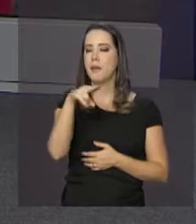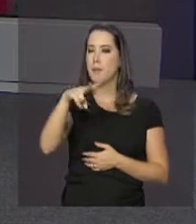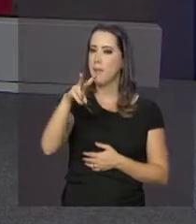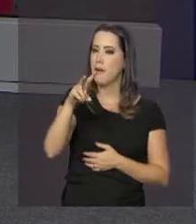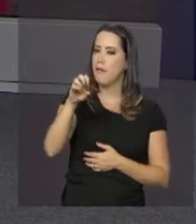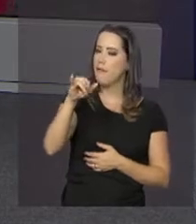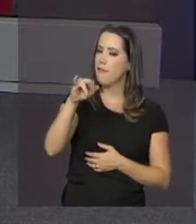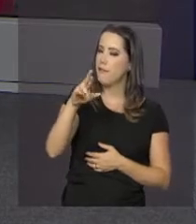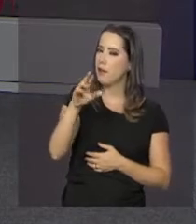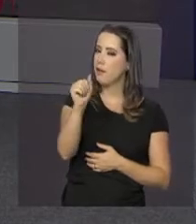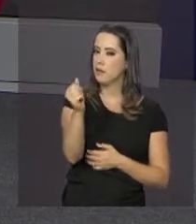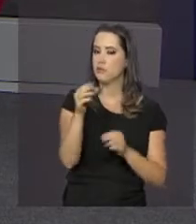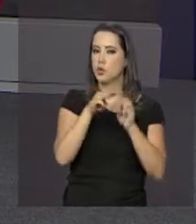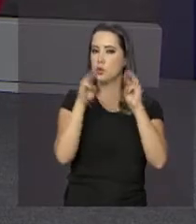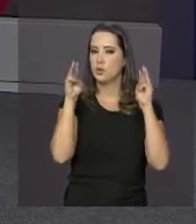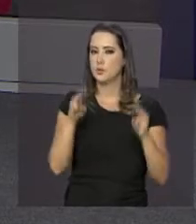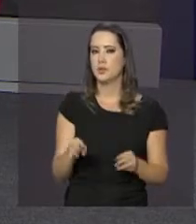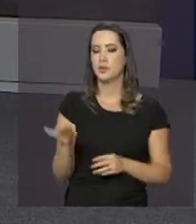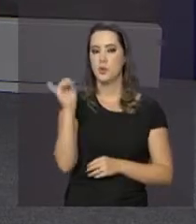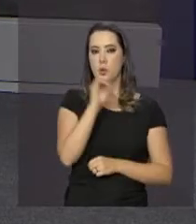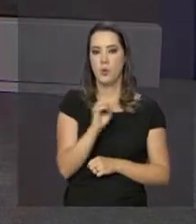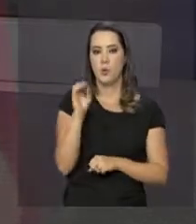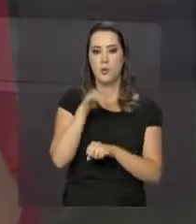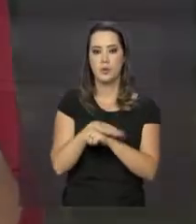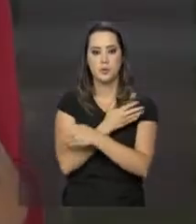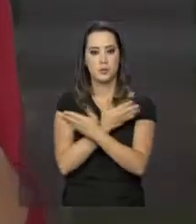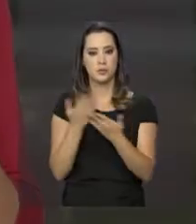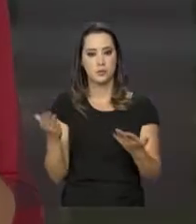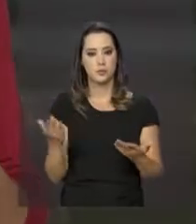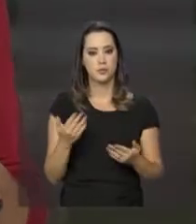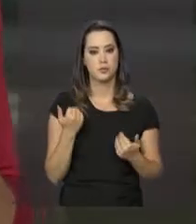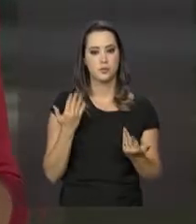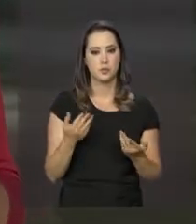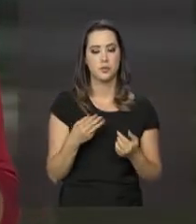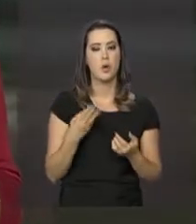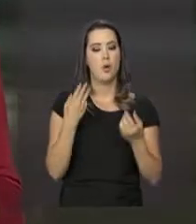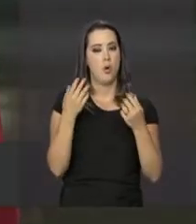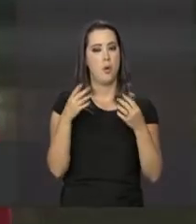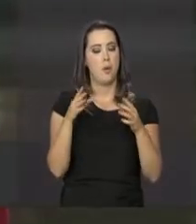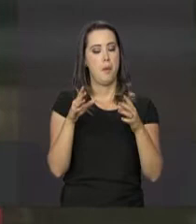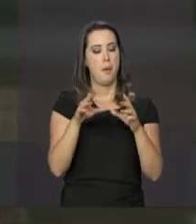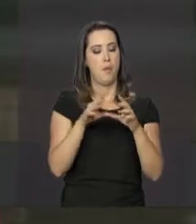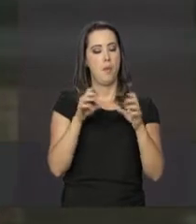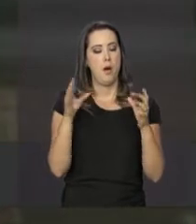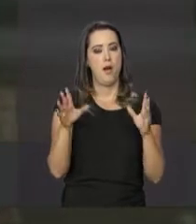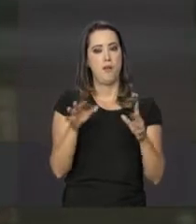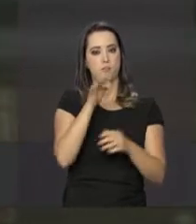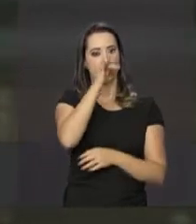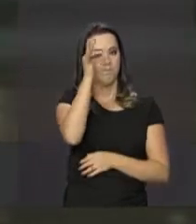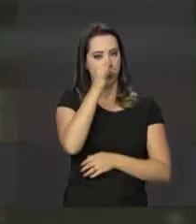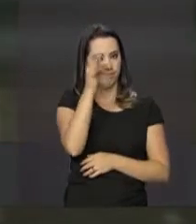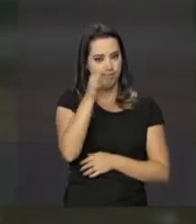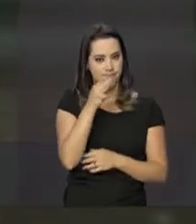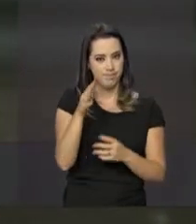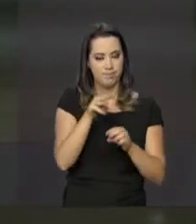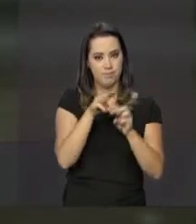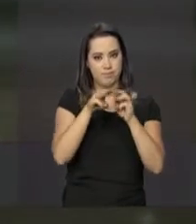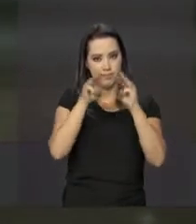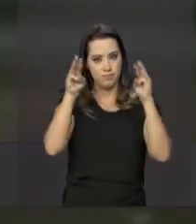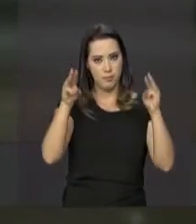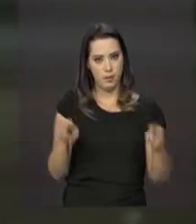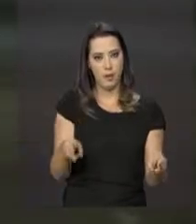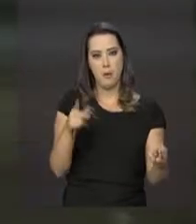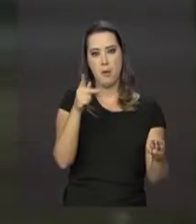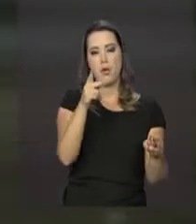roberto boa noite de novo pra você e boa noite a todos pois é a primavera dos museus será uma semana para intensificar a e para